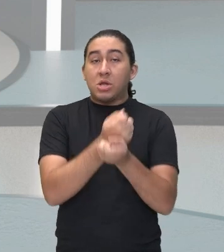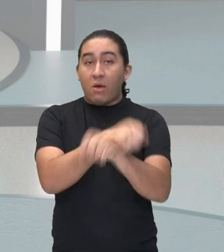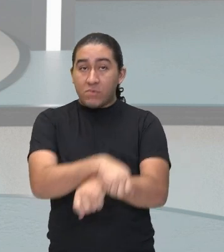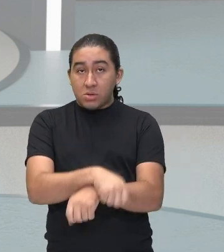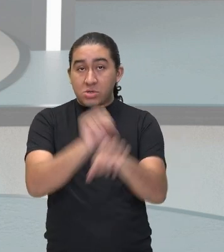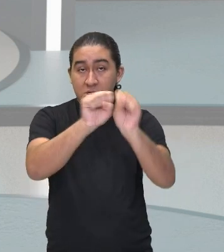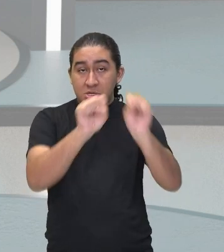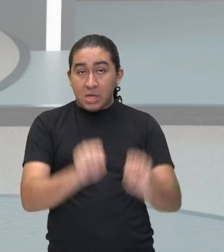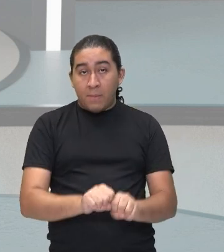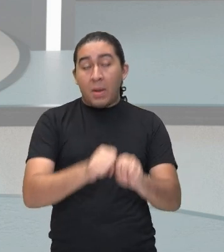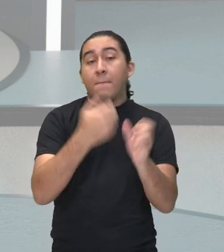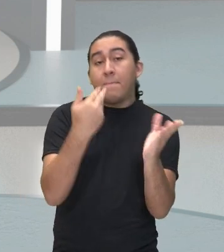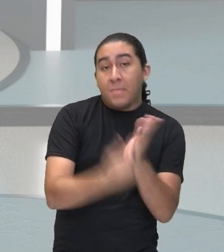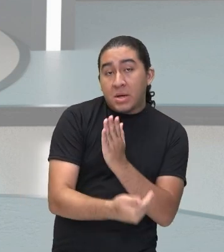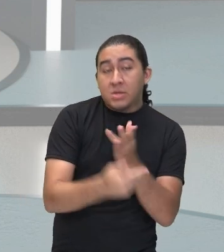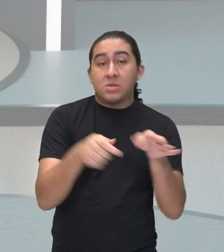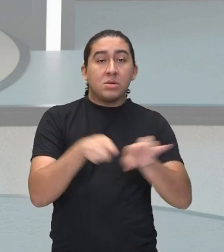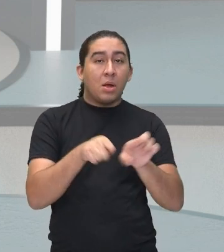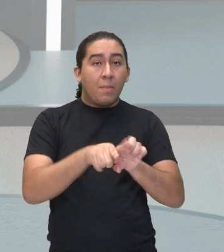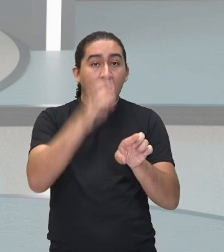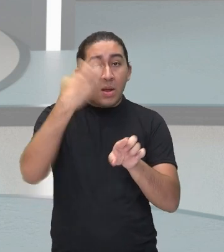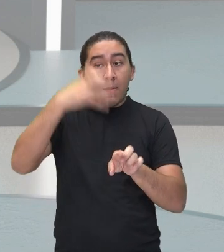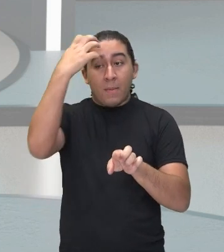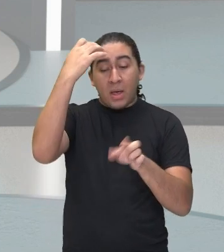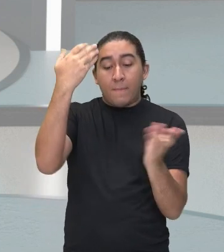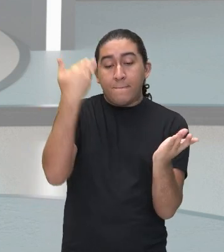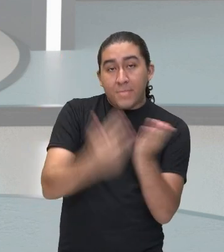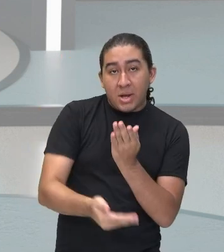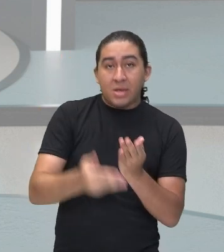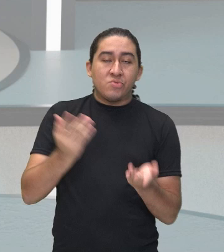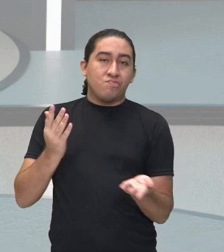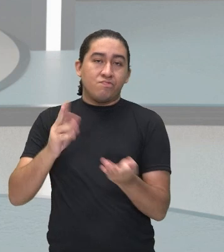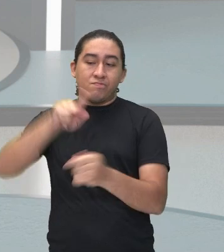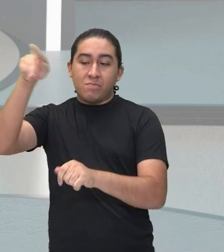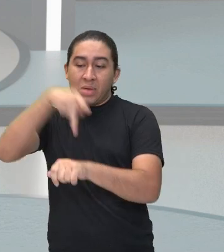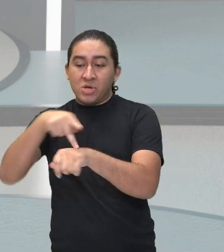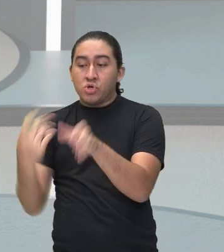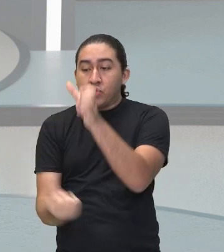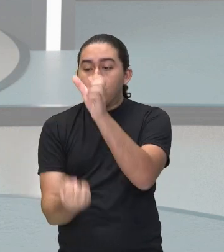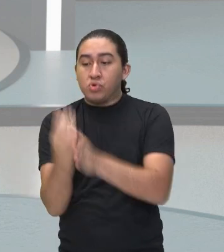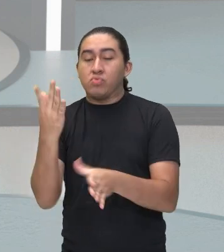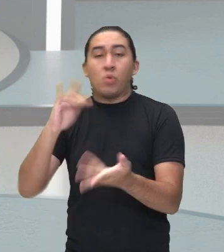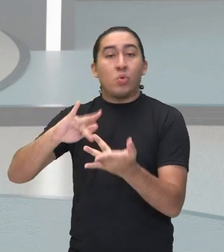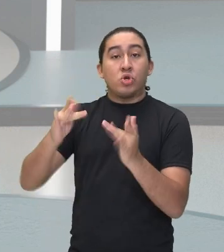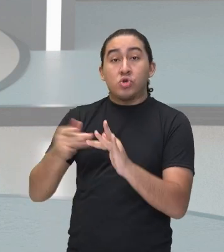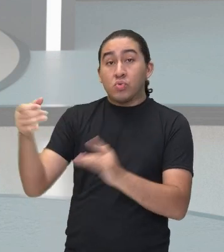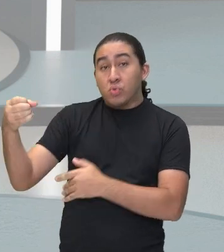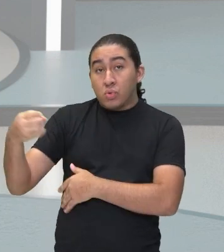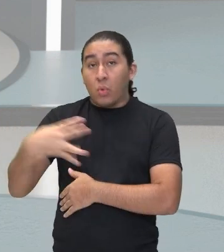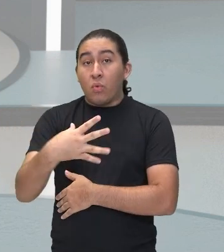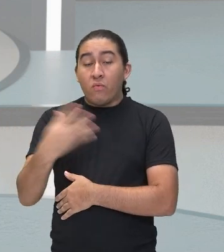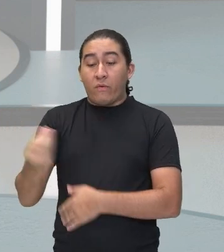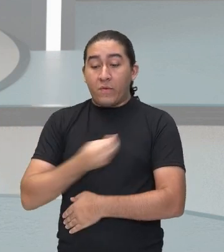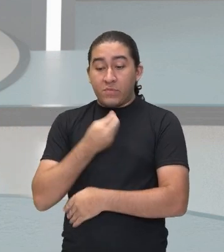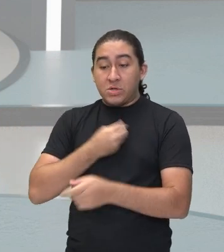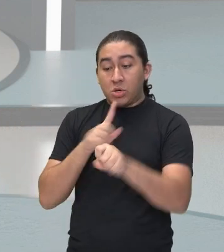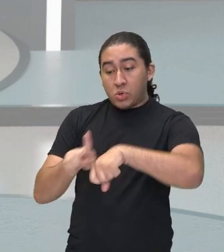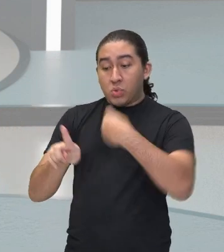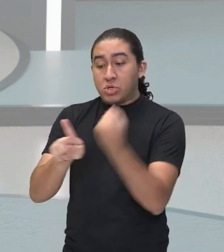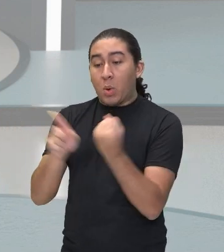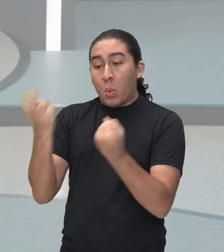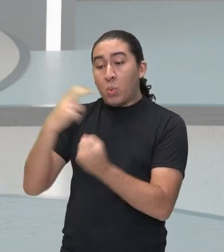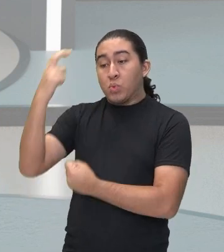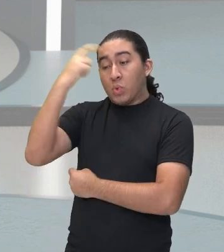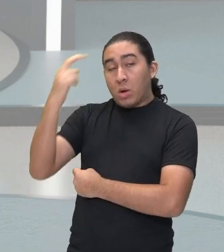e do império criou uma nova realidade no país. A vida social e cultural tornou-se mais